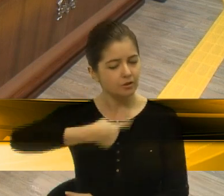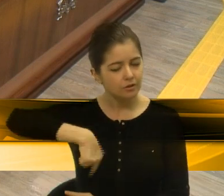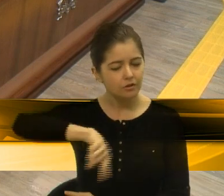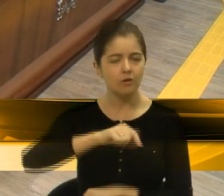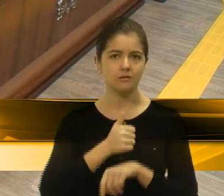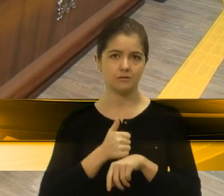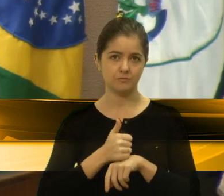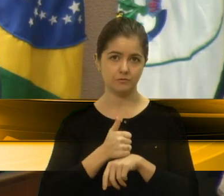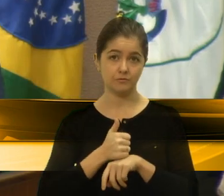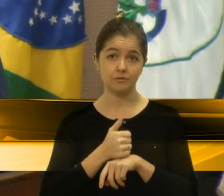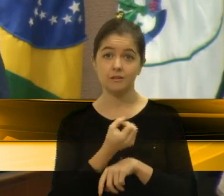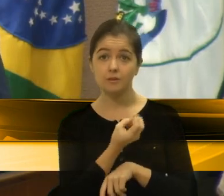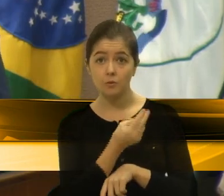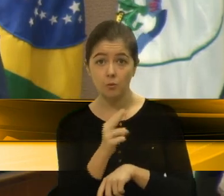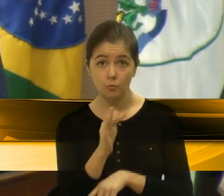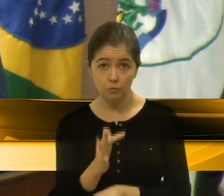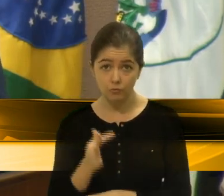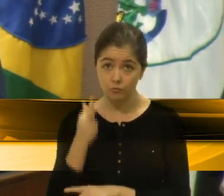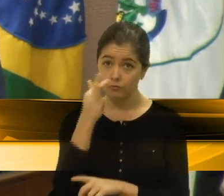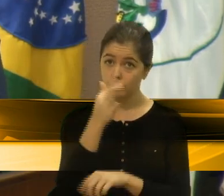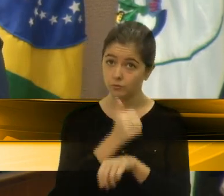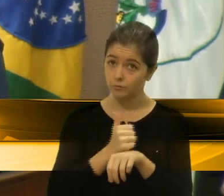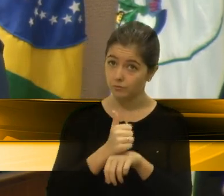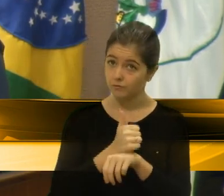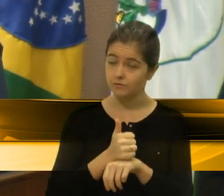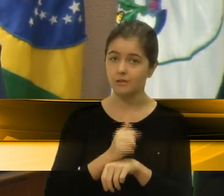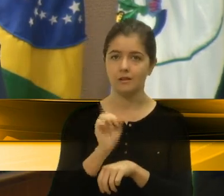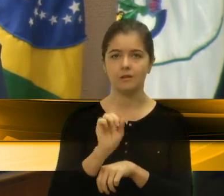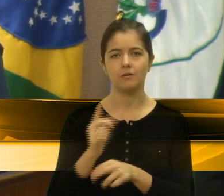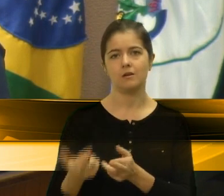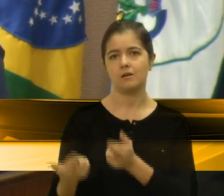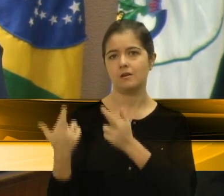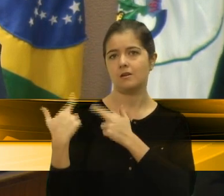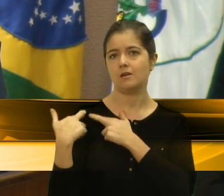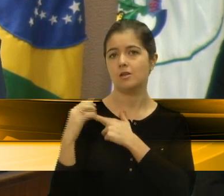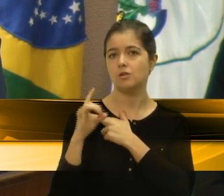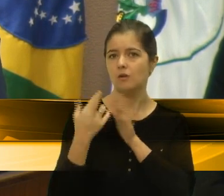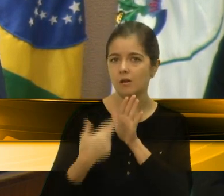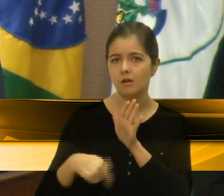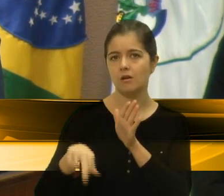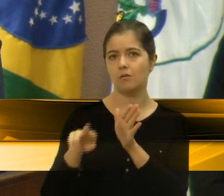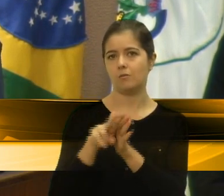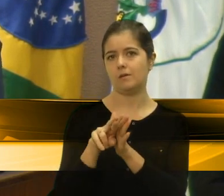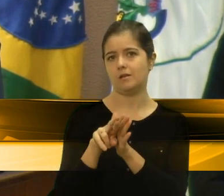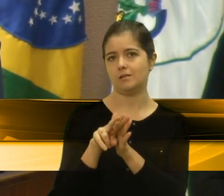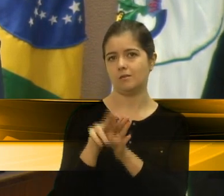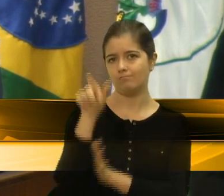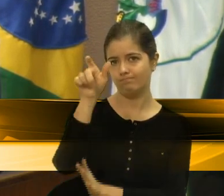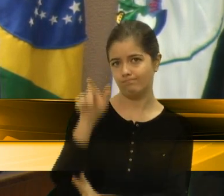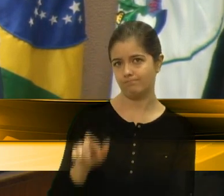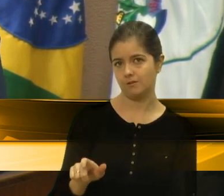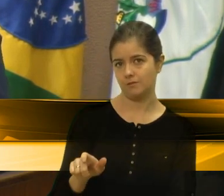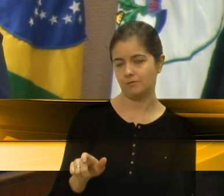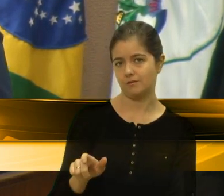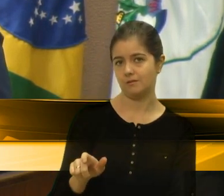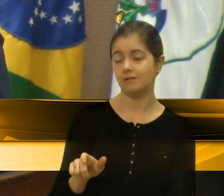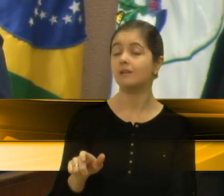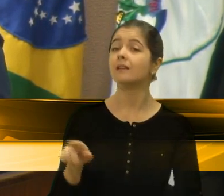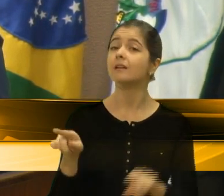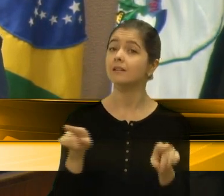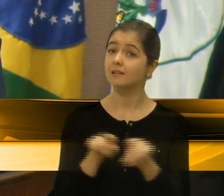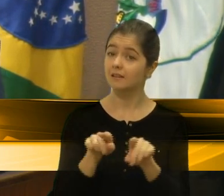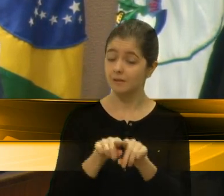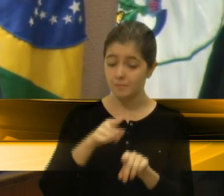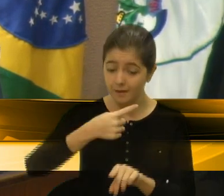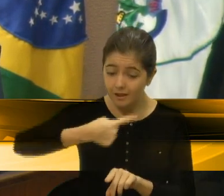futuros profissionais, não somos responsáveis só pela reabilitação do paciente ou do ser humano, enfim. A gente também atua